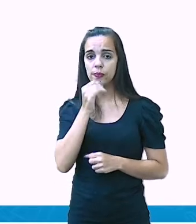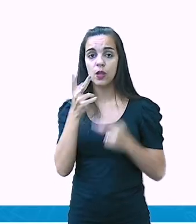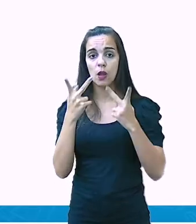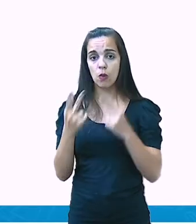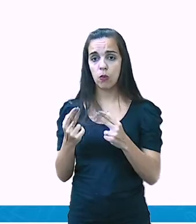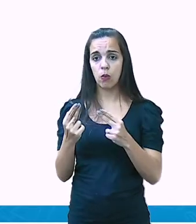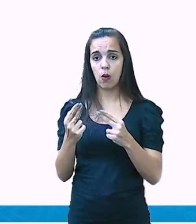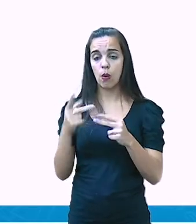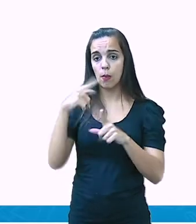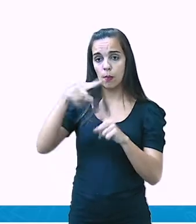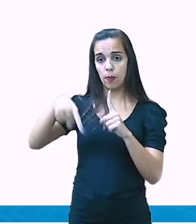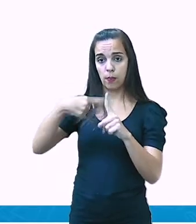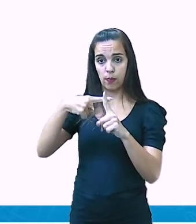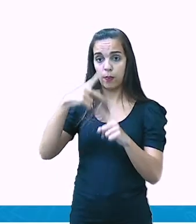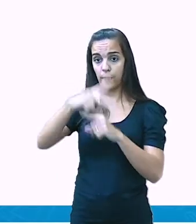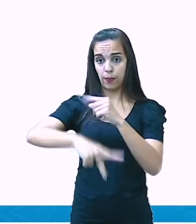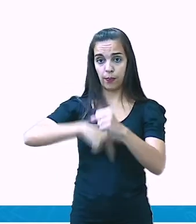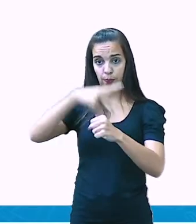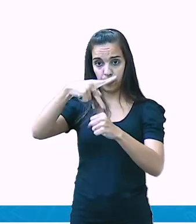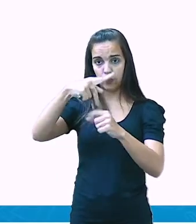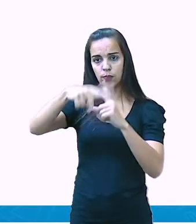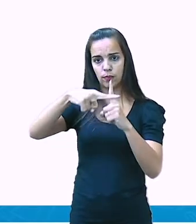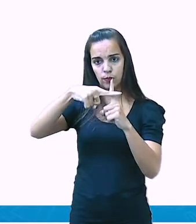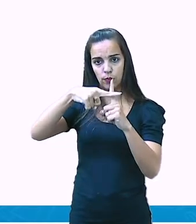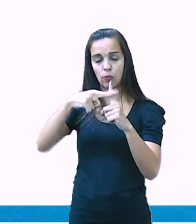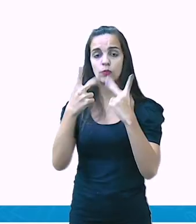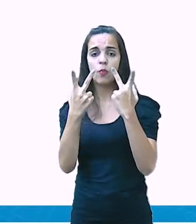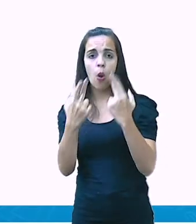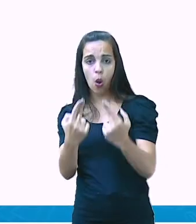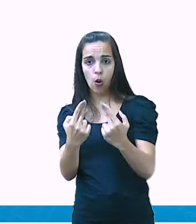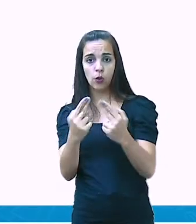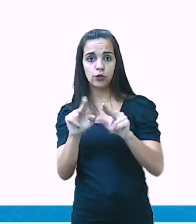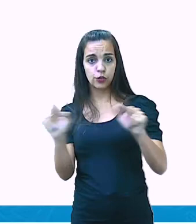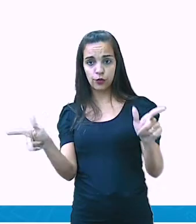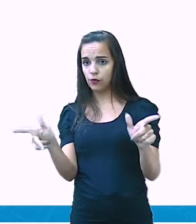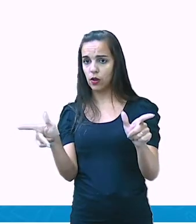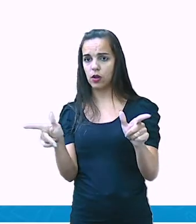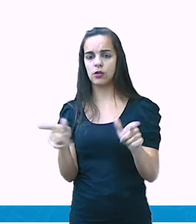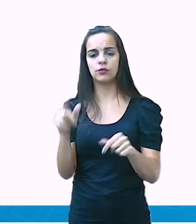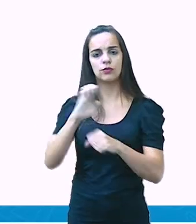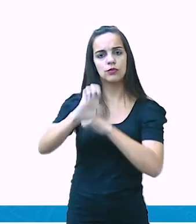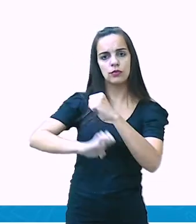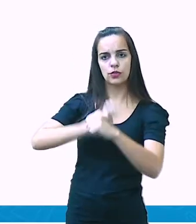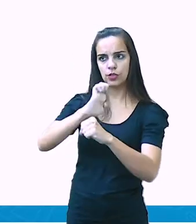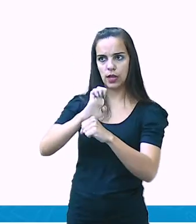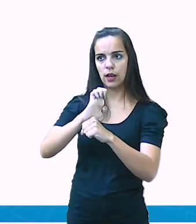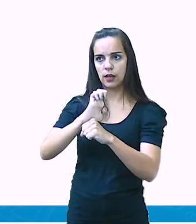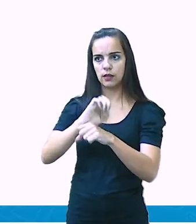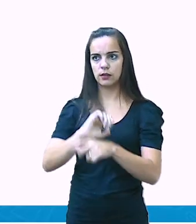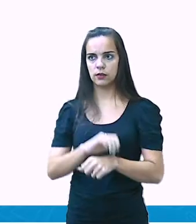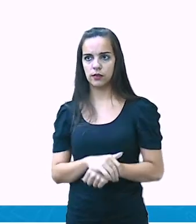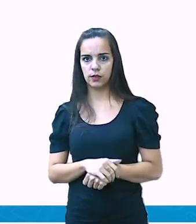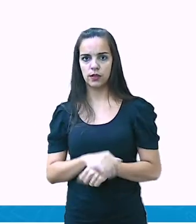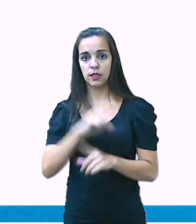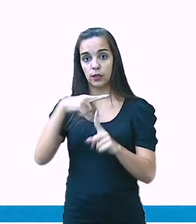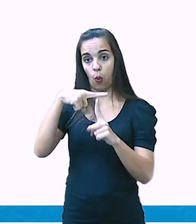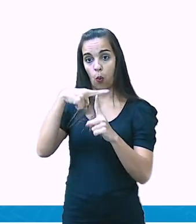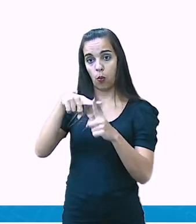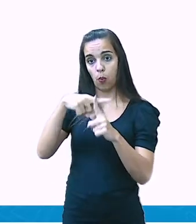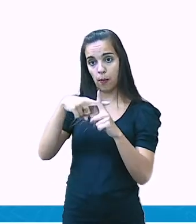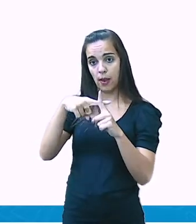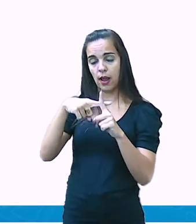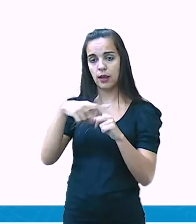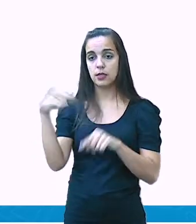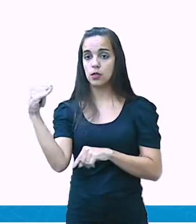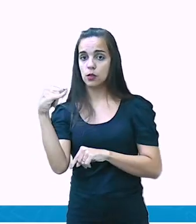elétrons. Lembrando, número de prótons, carga elétrica positiva. Então, é diferente do número de